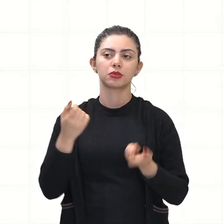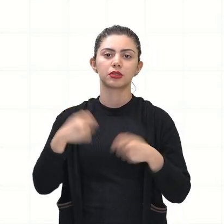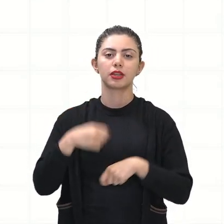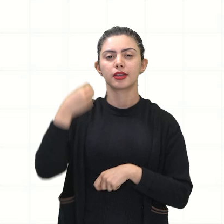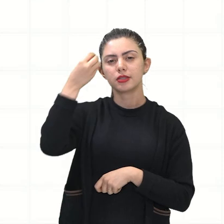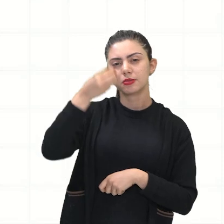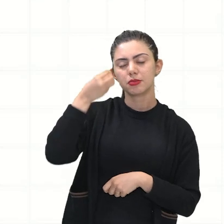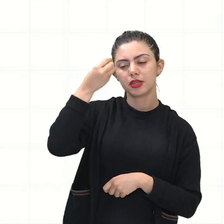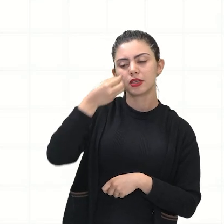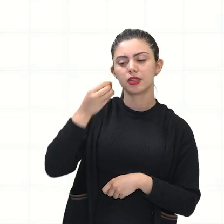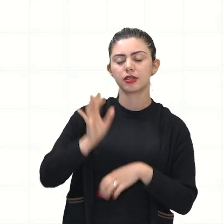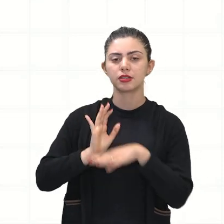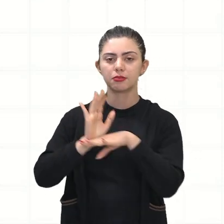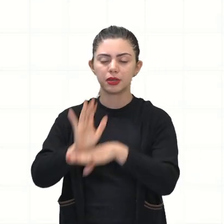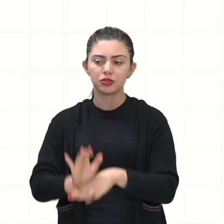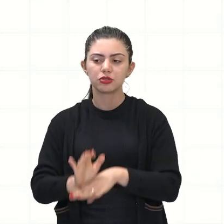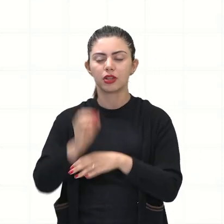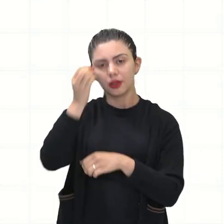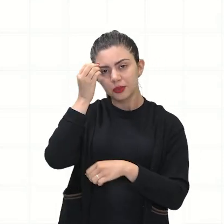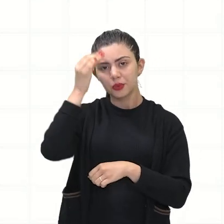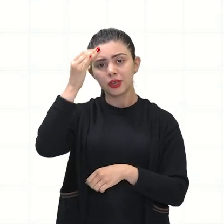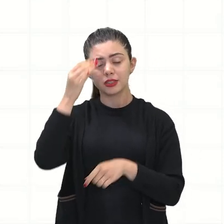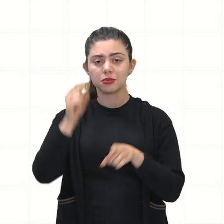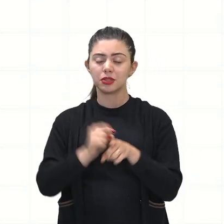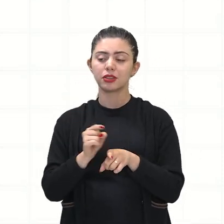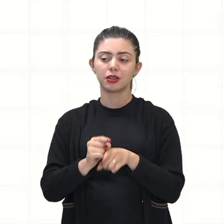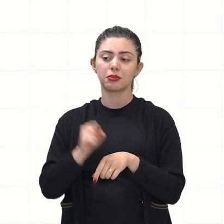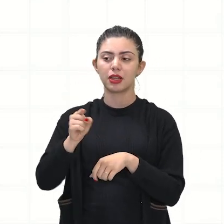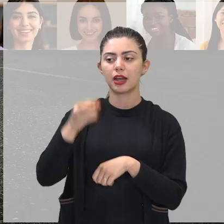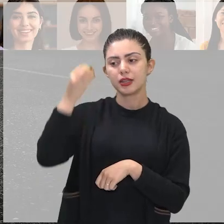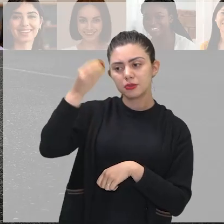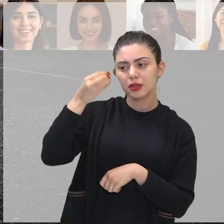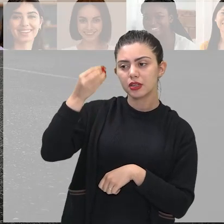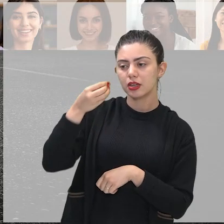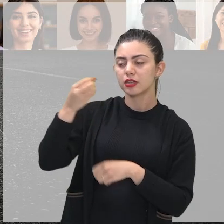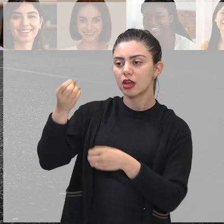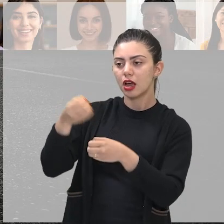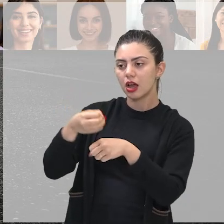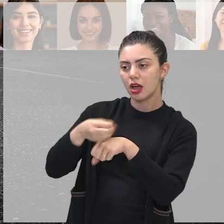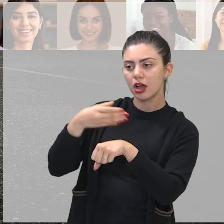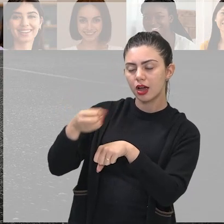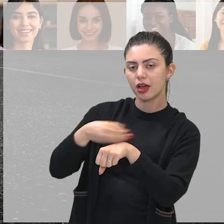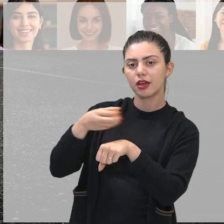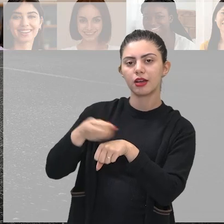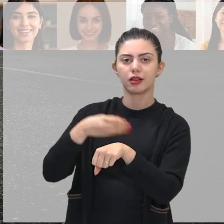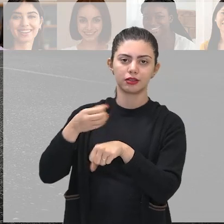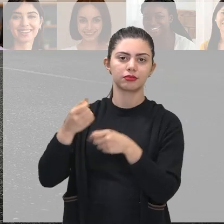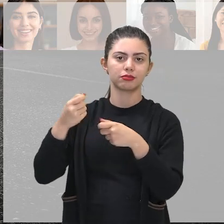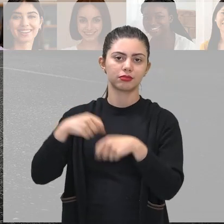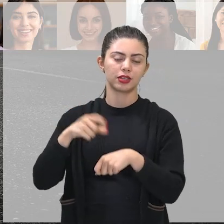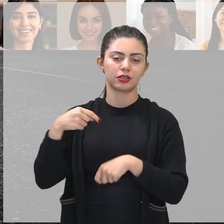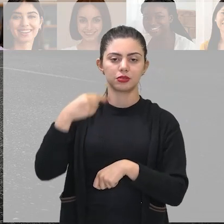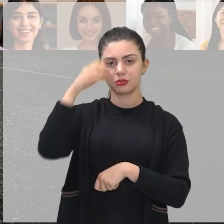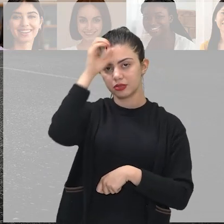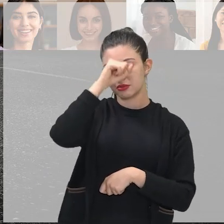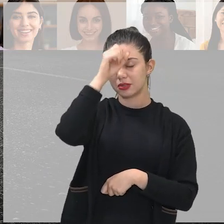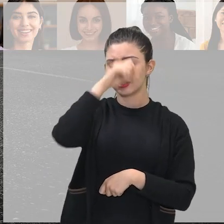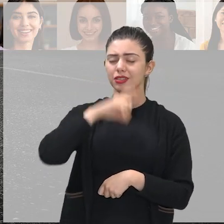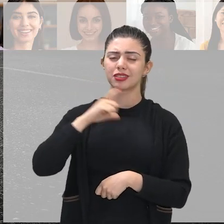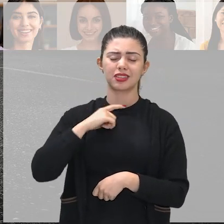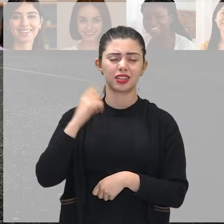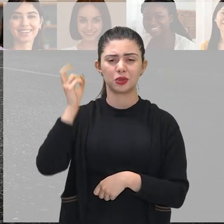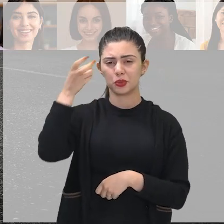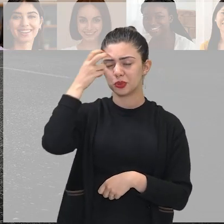e algo a absorver nesse terreno da convivência, nesse terreno do diálogo multicultural,